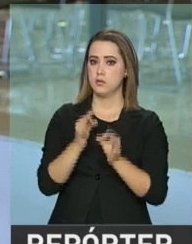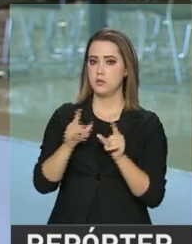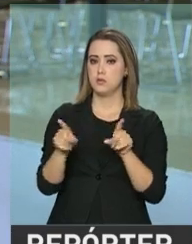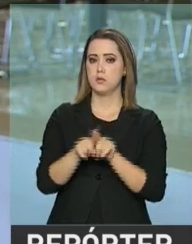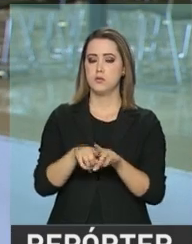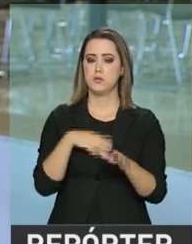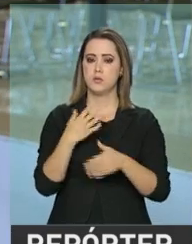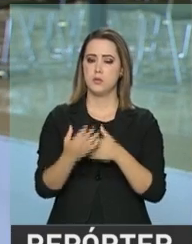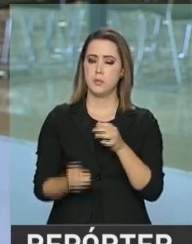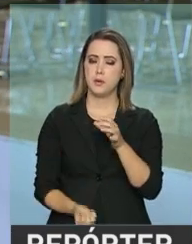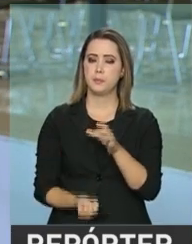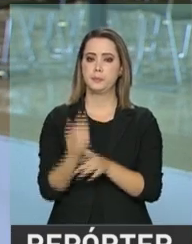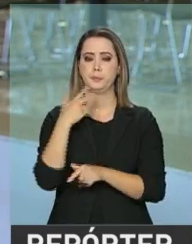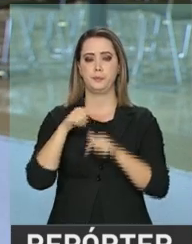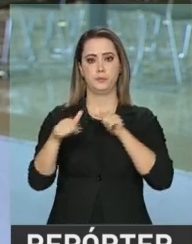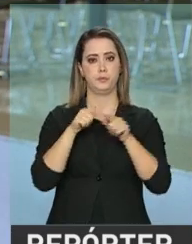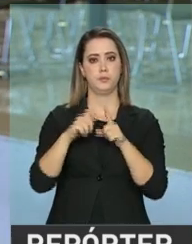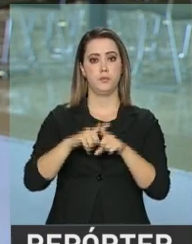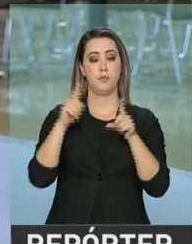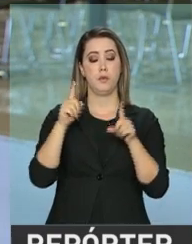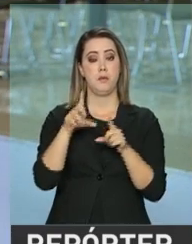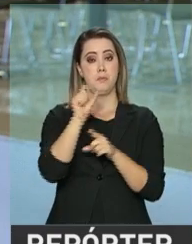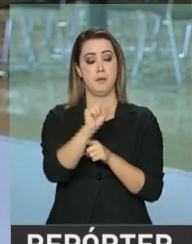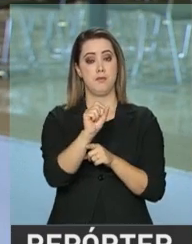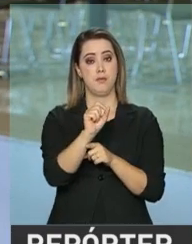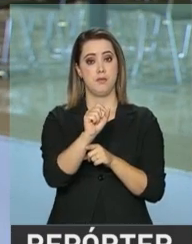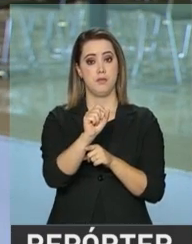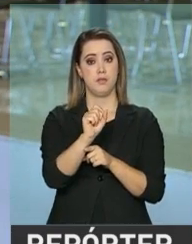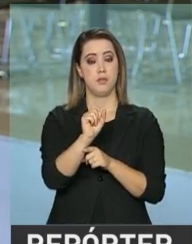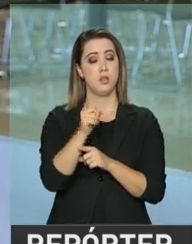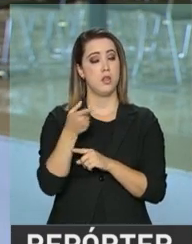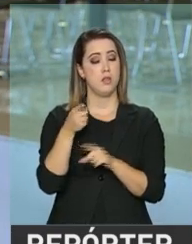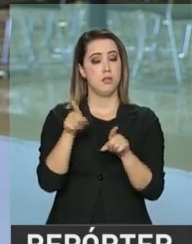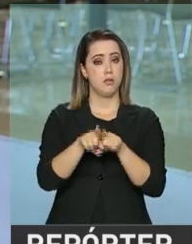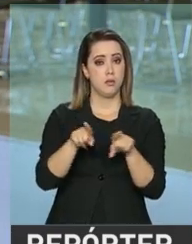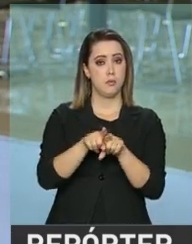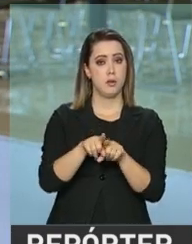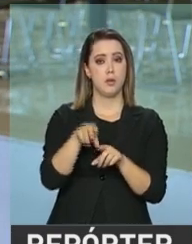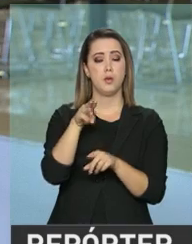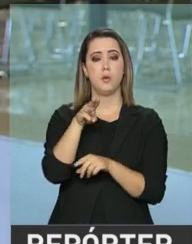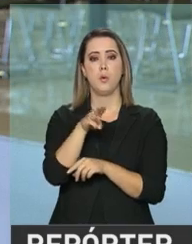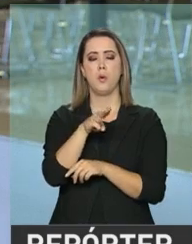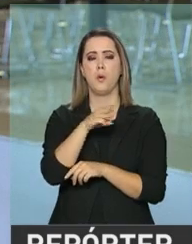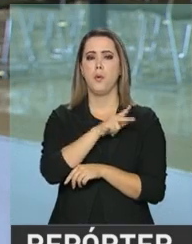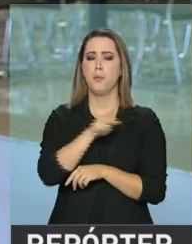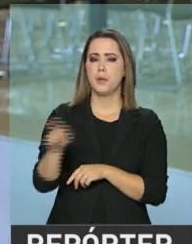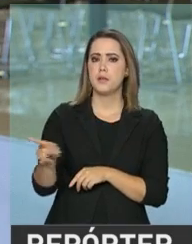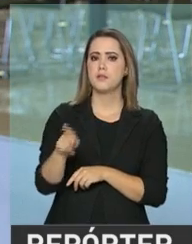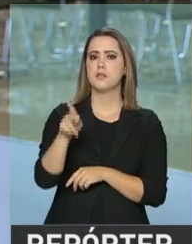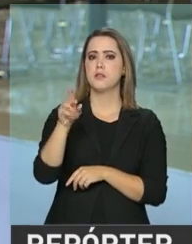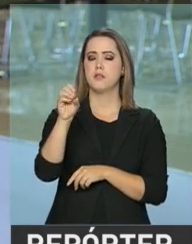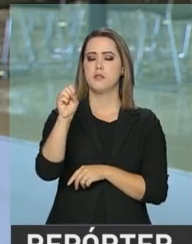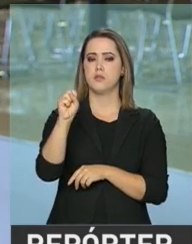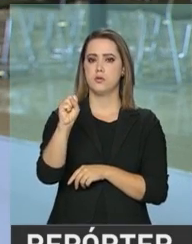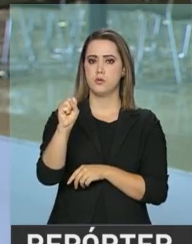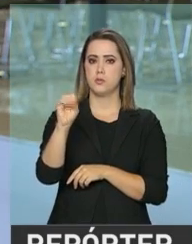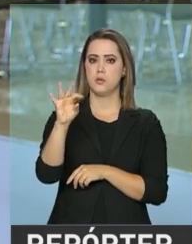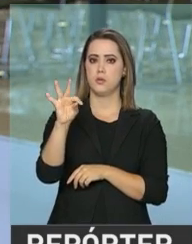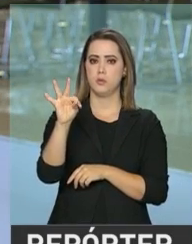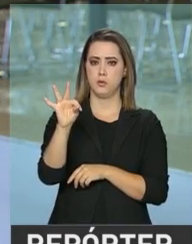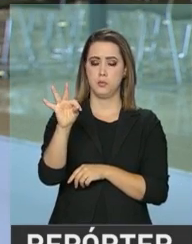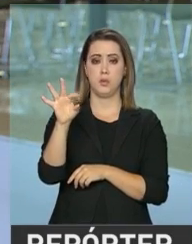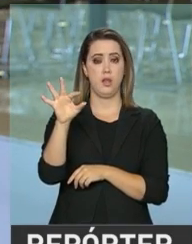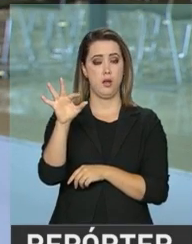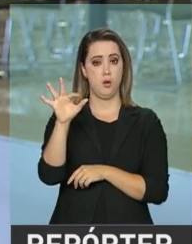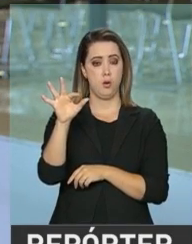a geração de empregos. Já o presidente do Tribunal Superior do Trabalho, Ives Gandra Filho, elogiou a nova legislação e